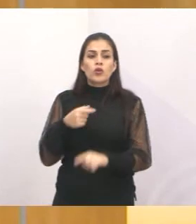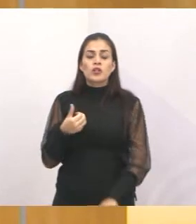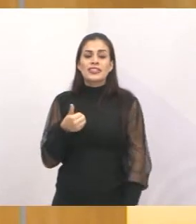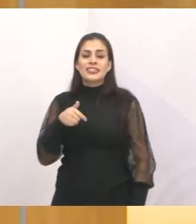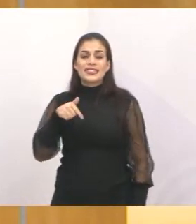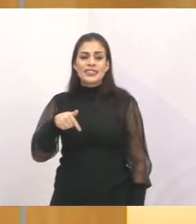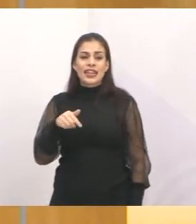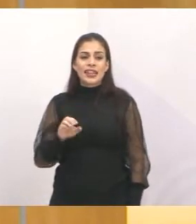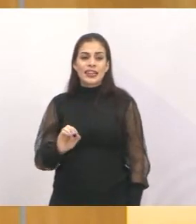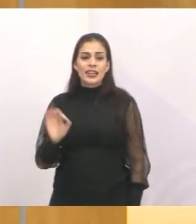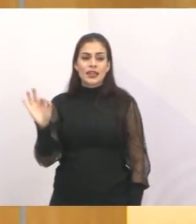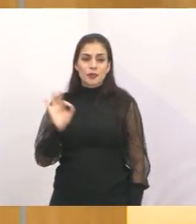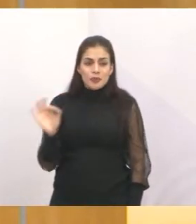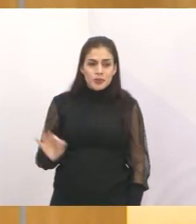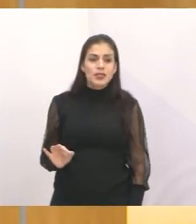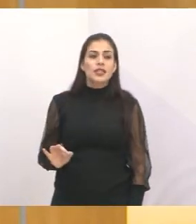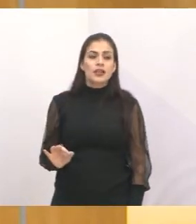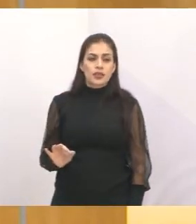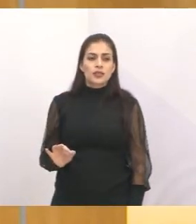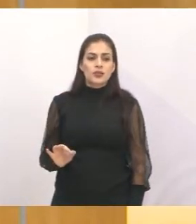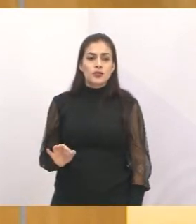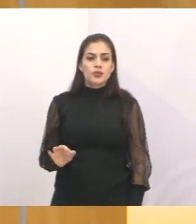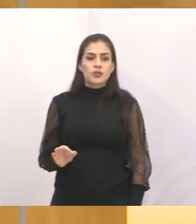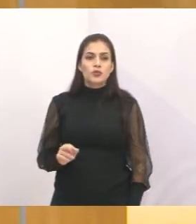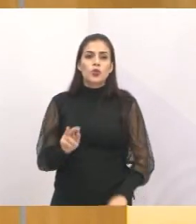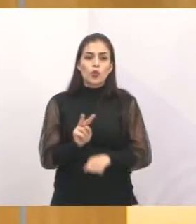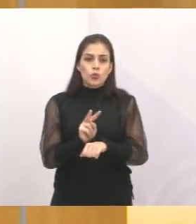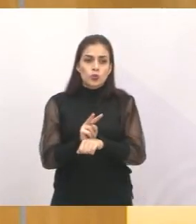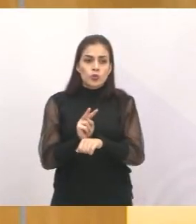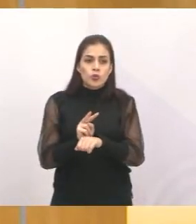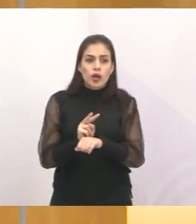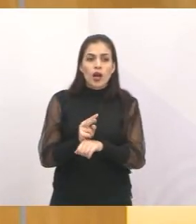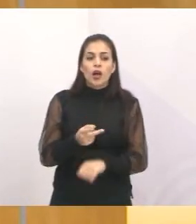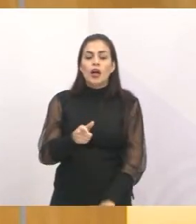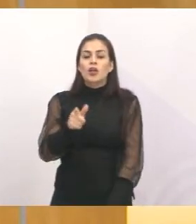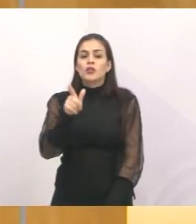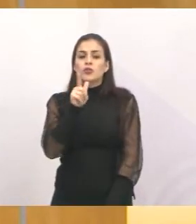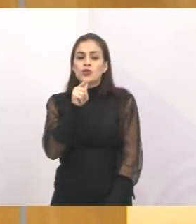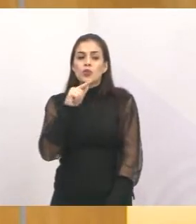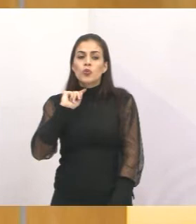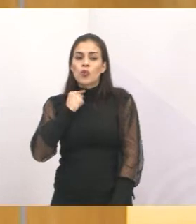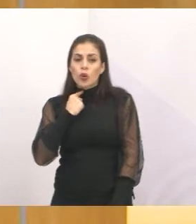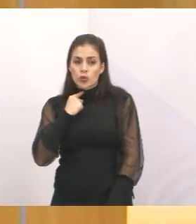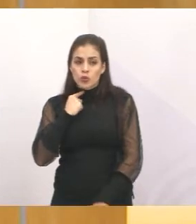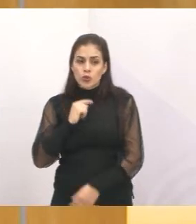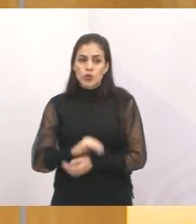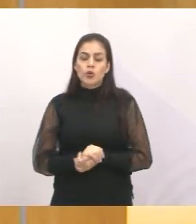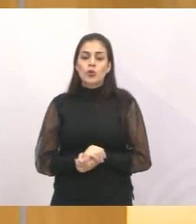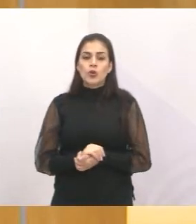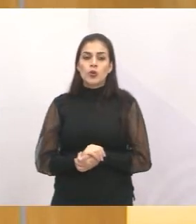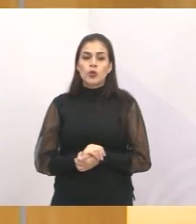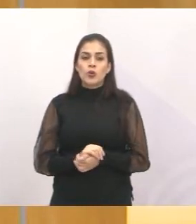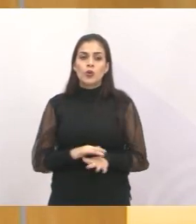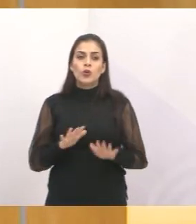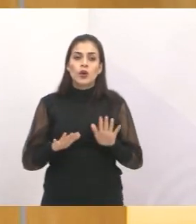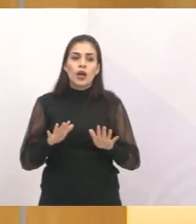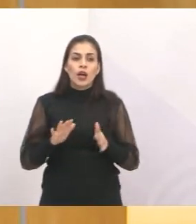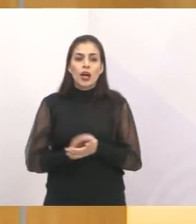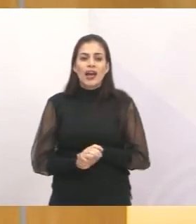o que andou na cidade com relação ao tratamento de esgoto? Me parece aí que números que foram divulgados